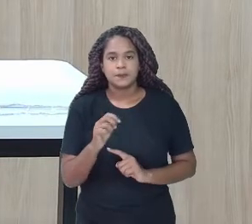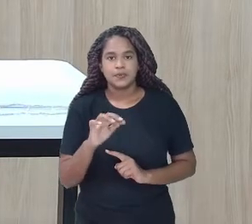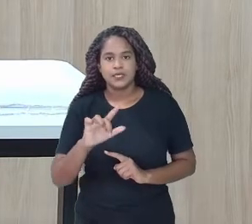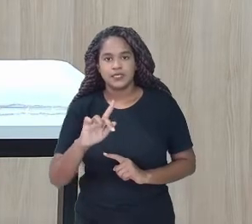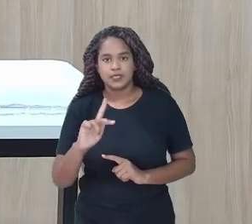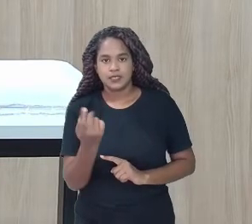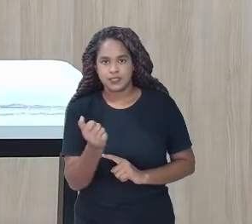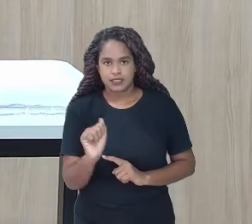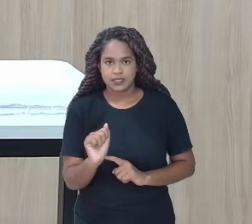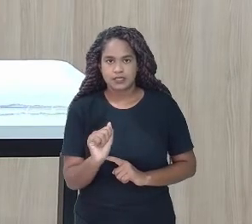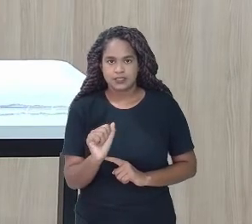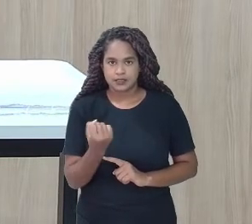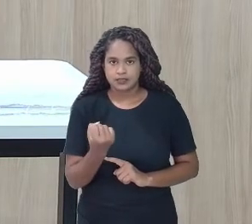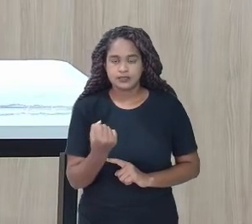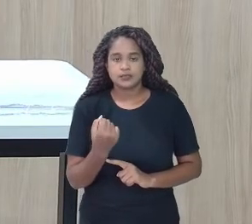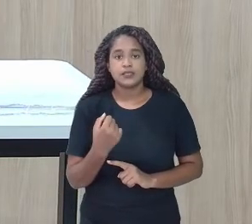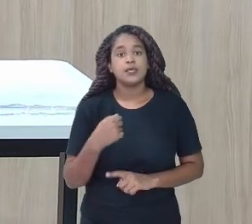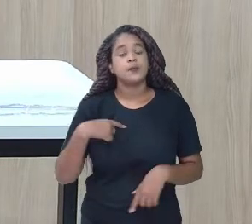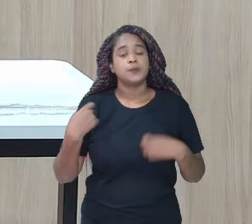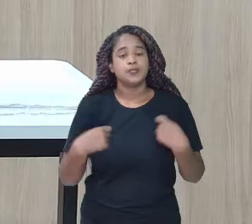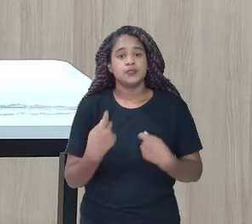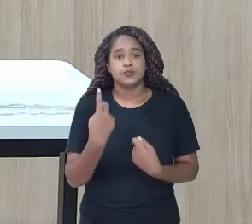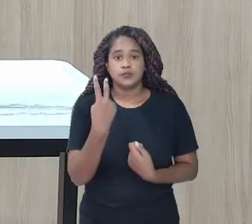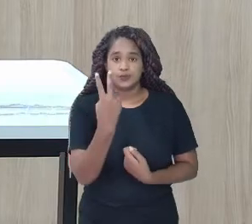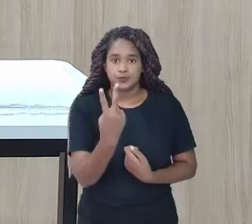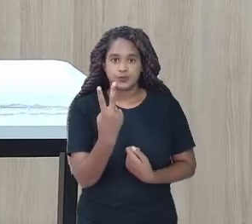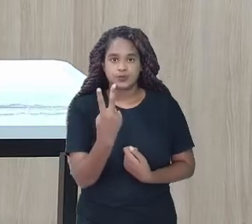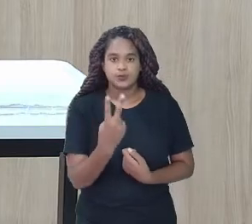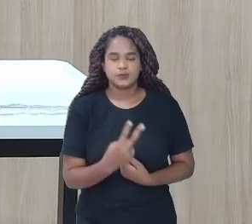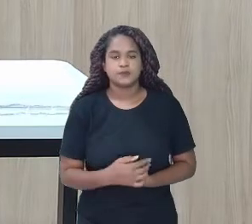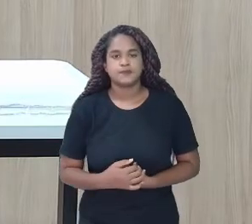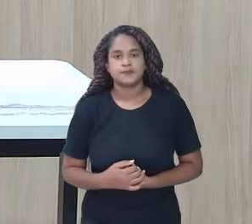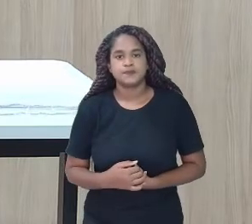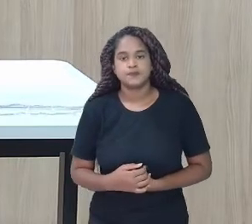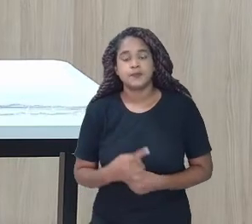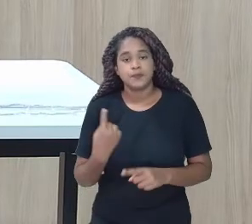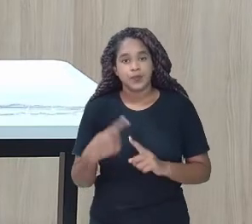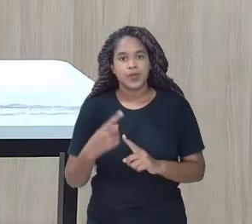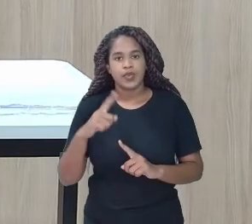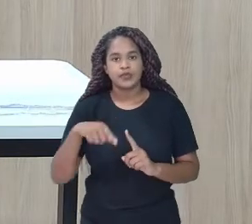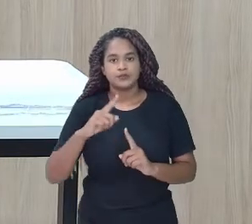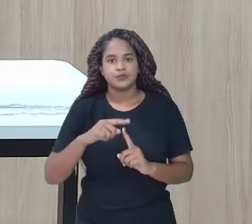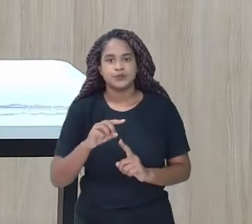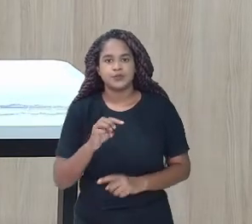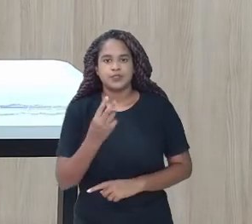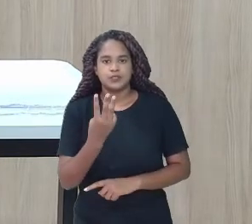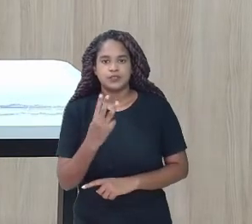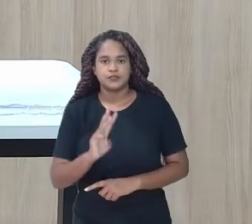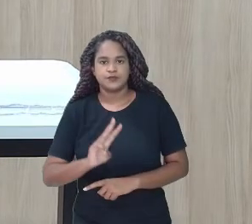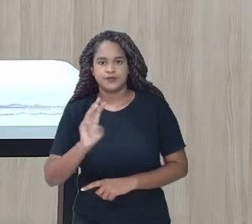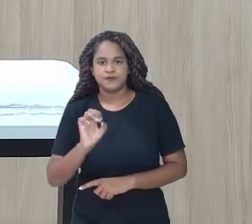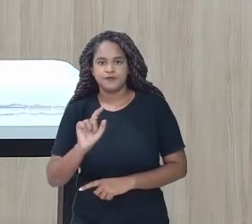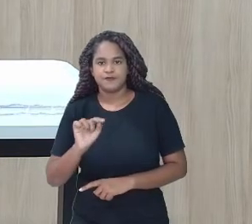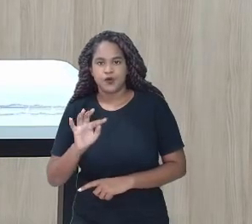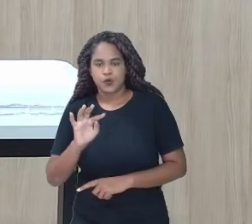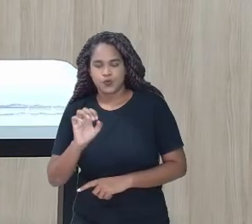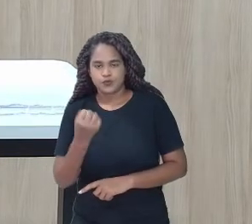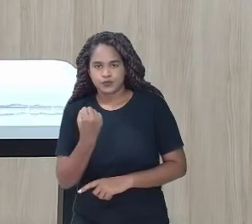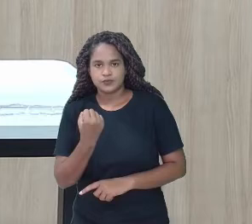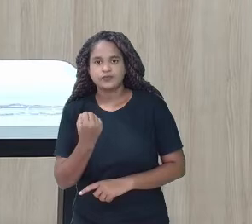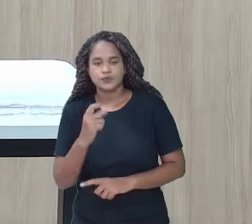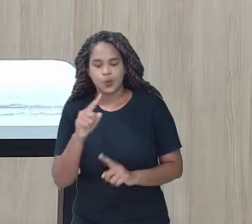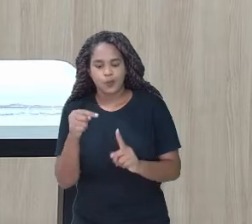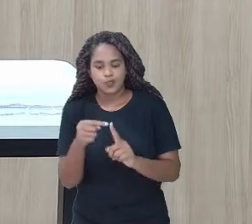conseguir acender a lâmpada, eu precisei usar 2 lâmpadas, porque ela é de 3 volts. Então, eu tive que completar 3 volts para que a